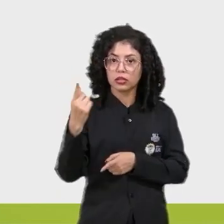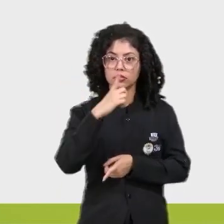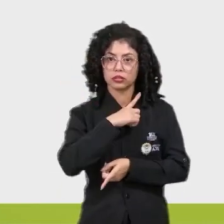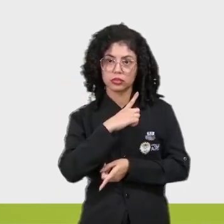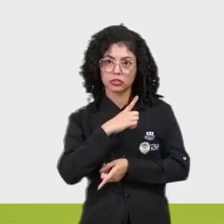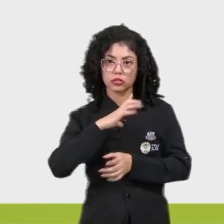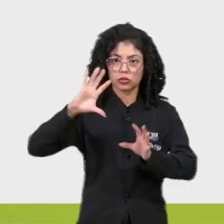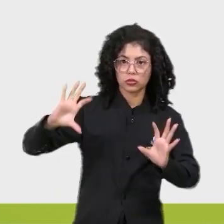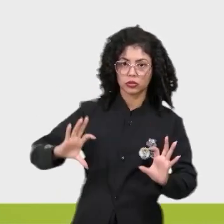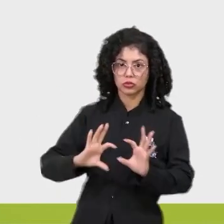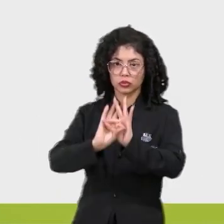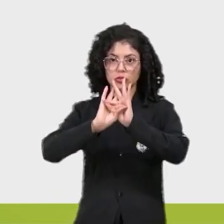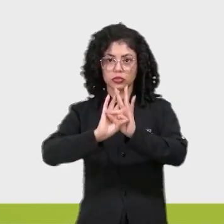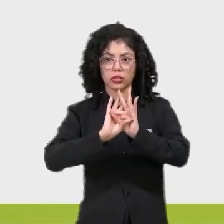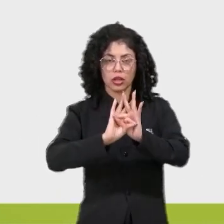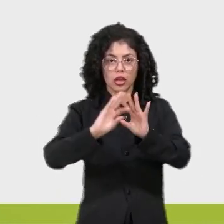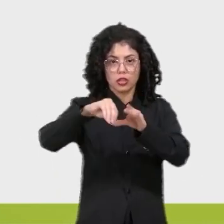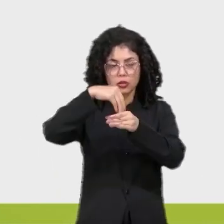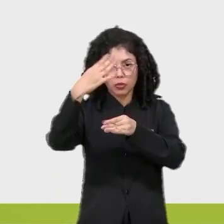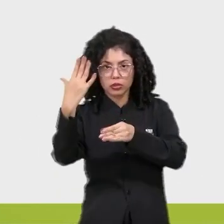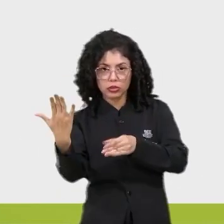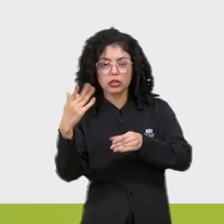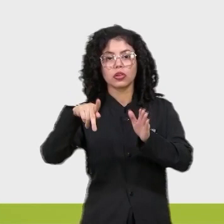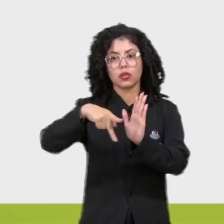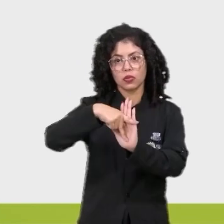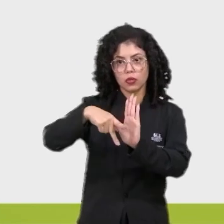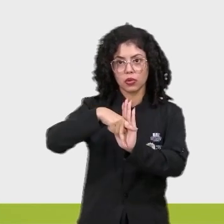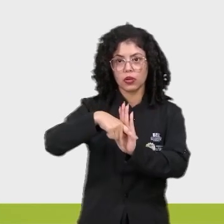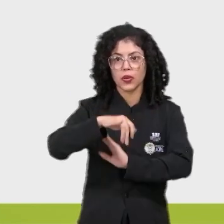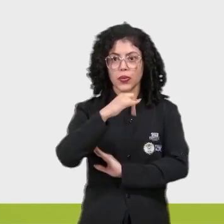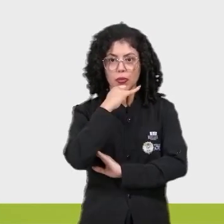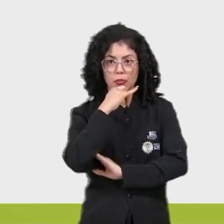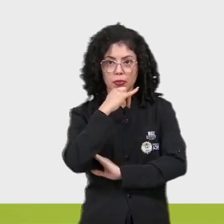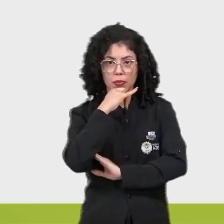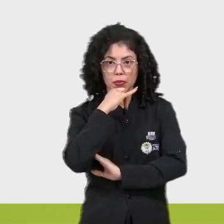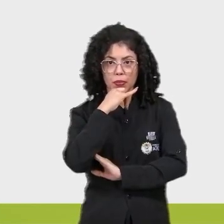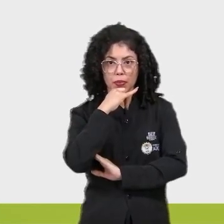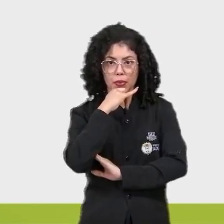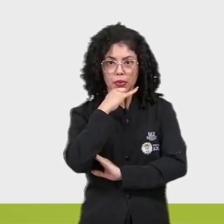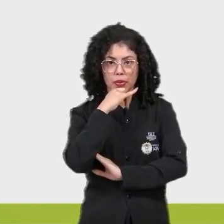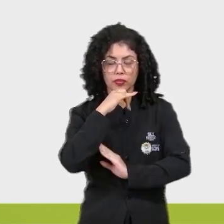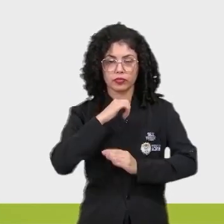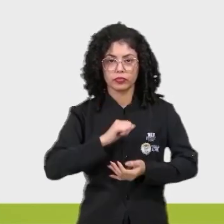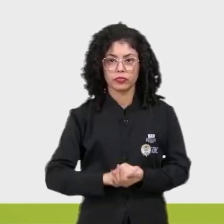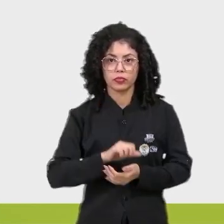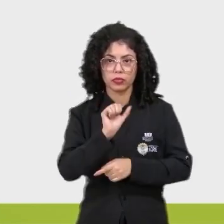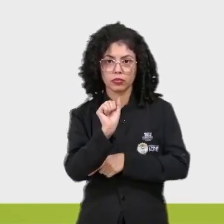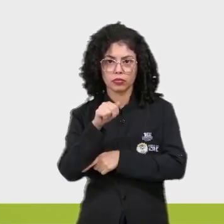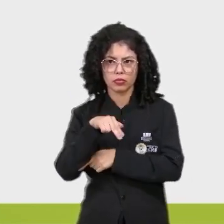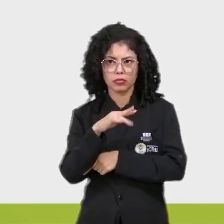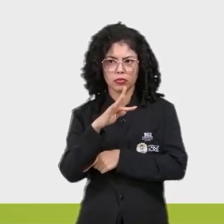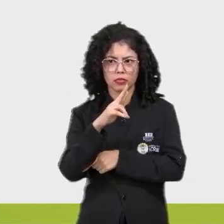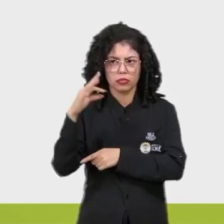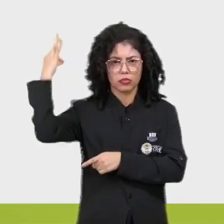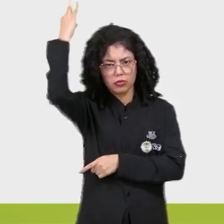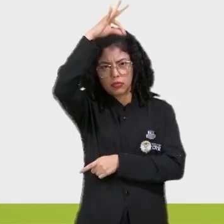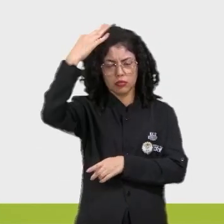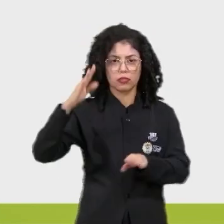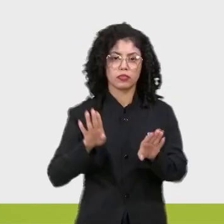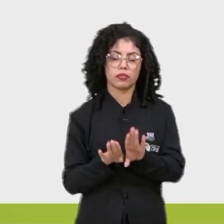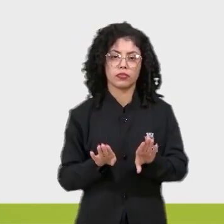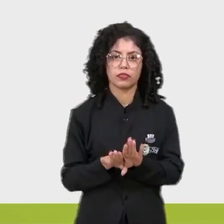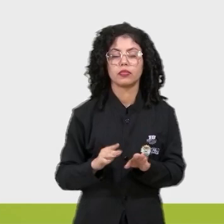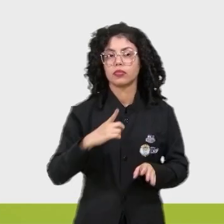atividades vinculadas à exportação e importação. Um exemplo disso é Santos, tá?